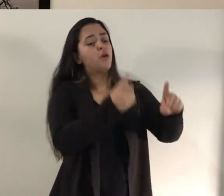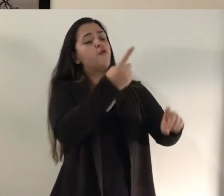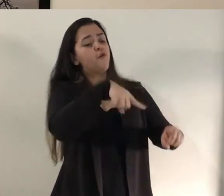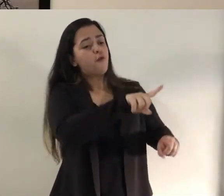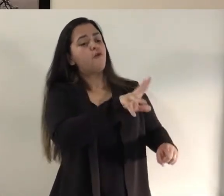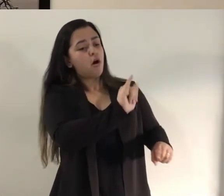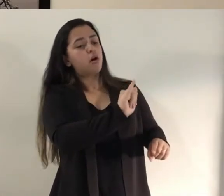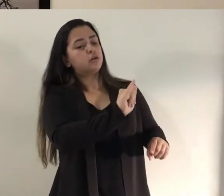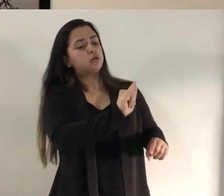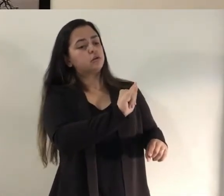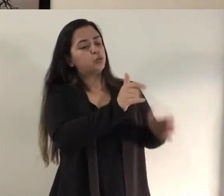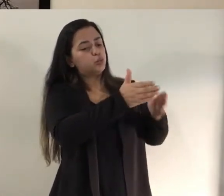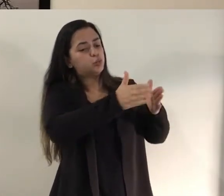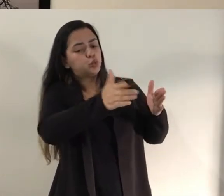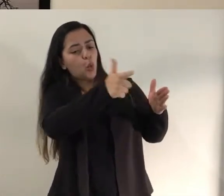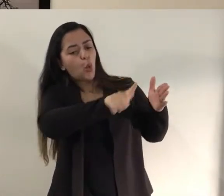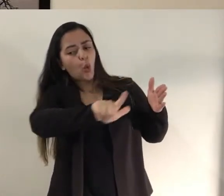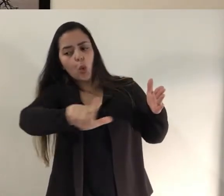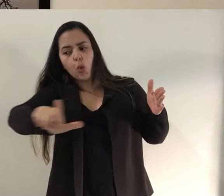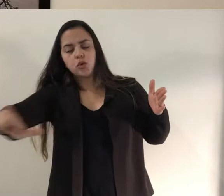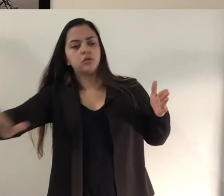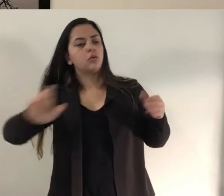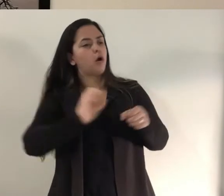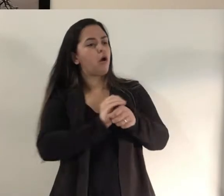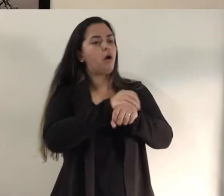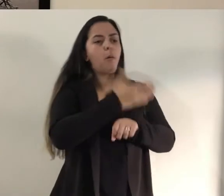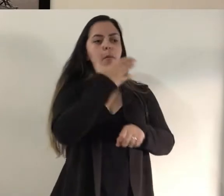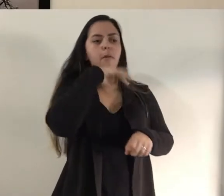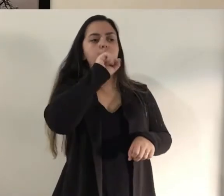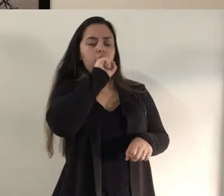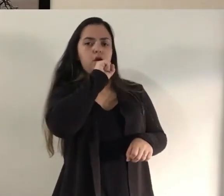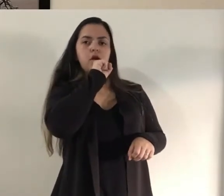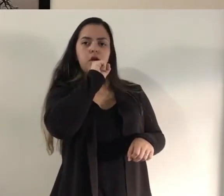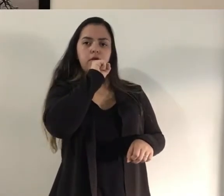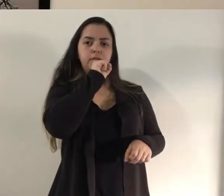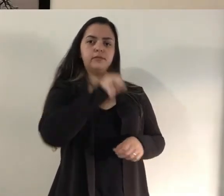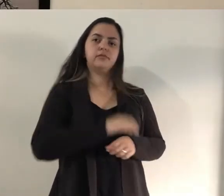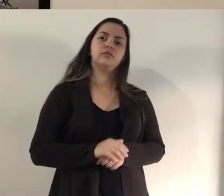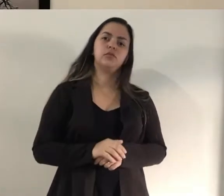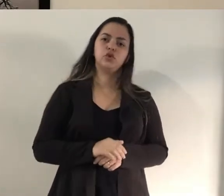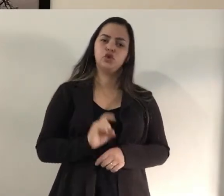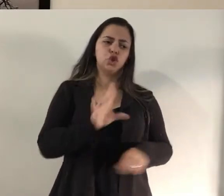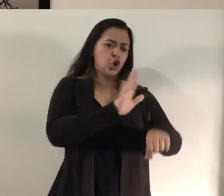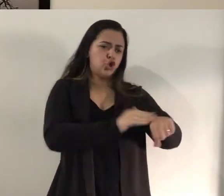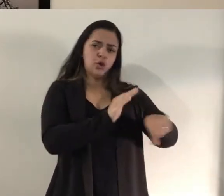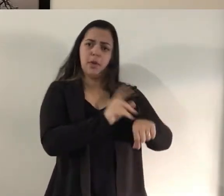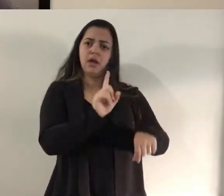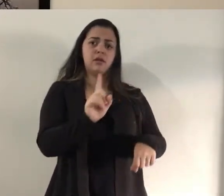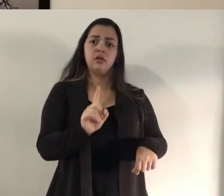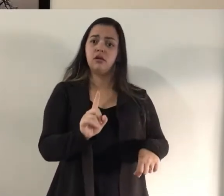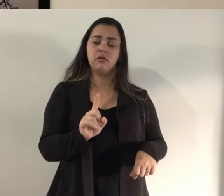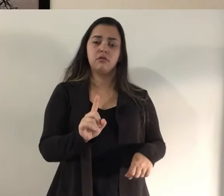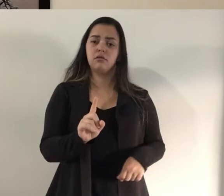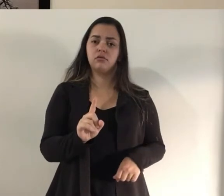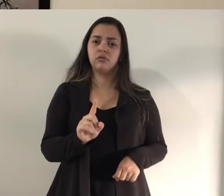tinha confiado a eles. Mas Ele não só chama. E nós entendemos isso, que o Senhor não apenas nos